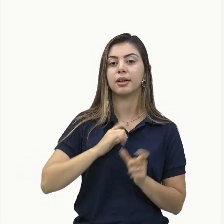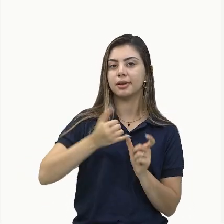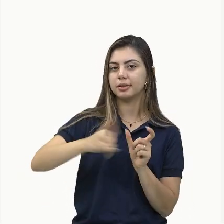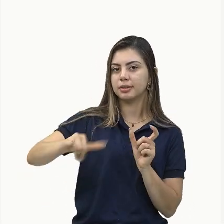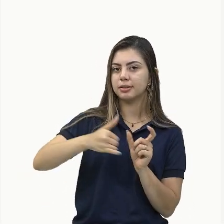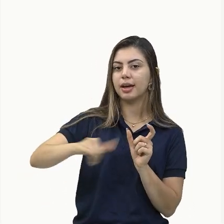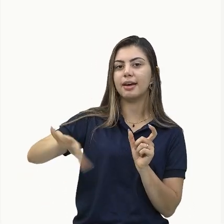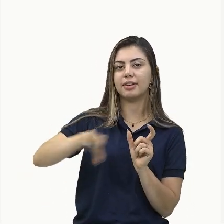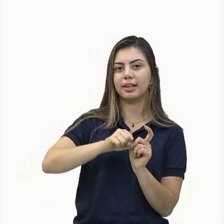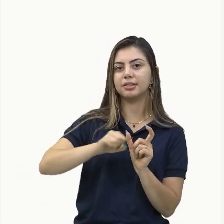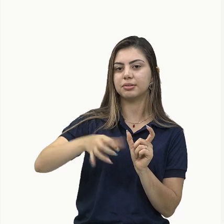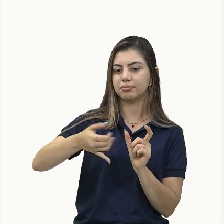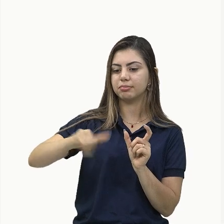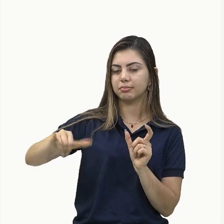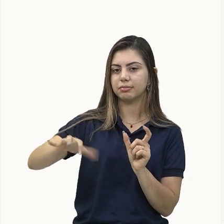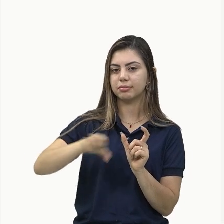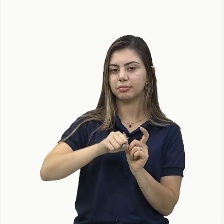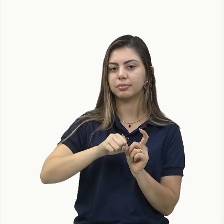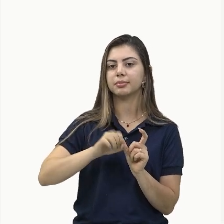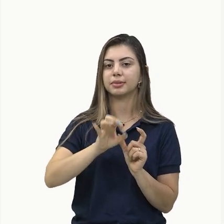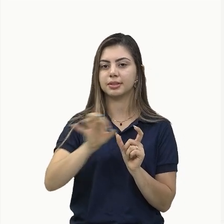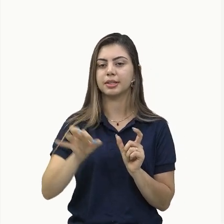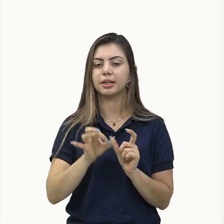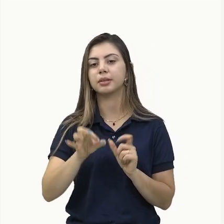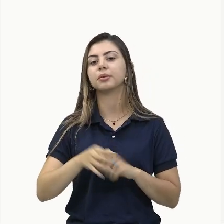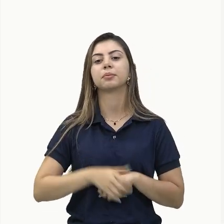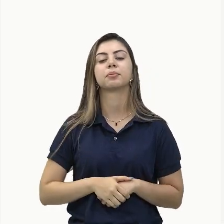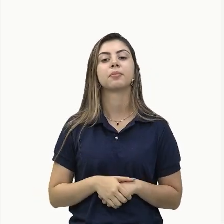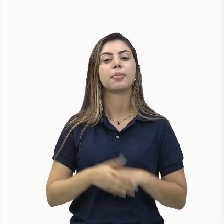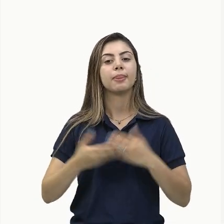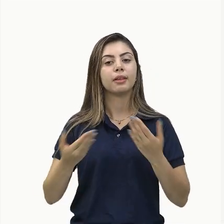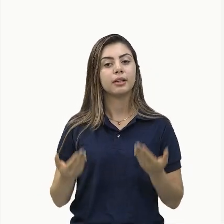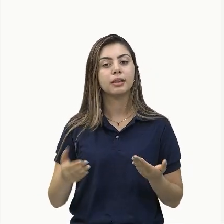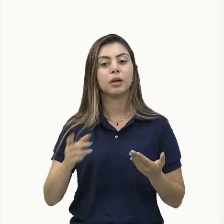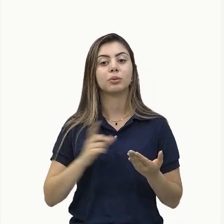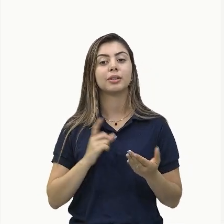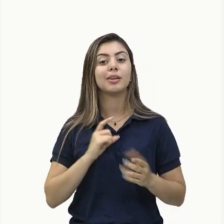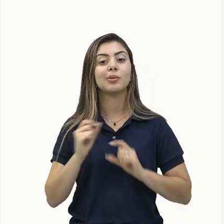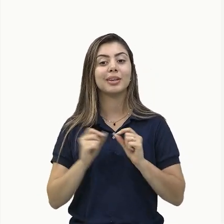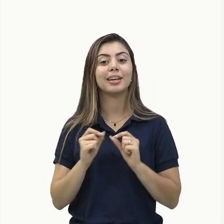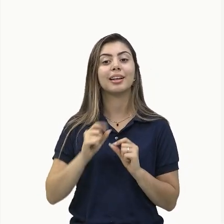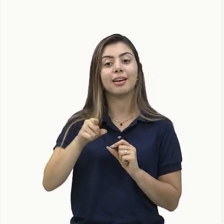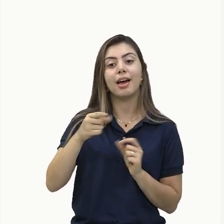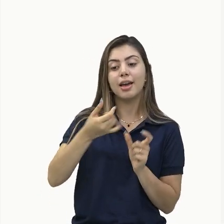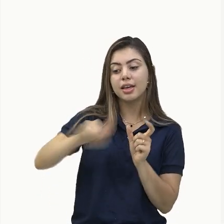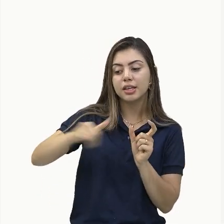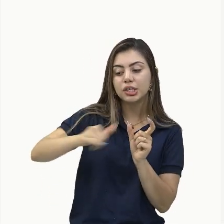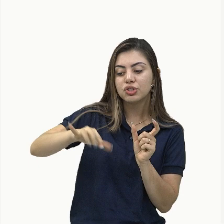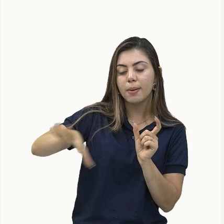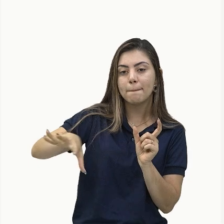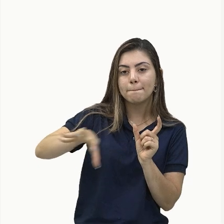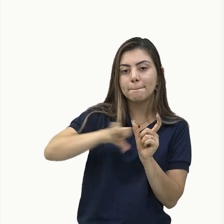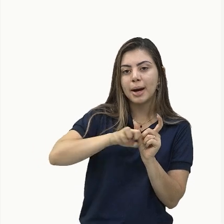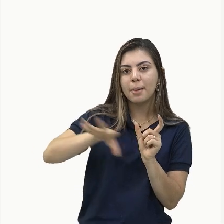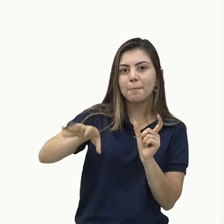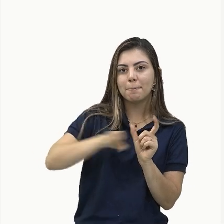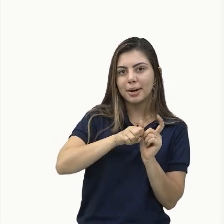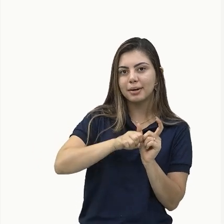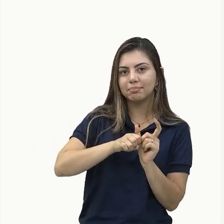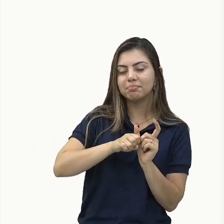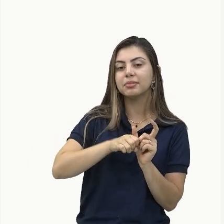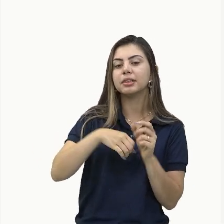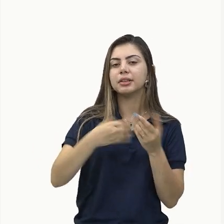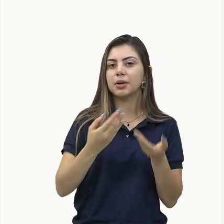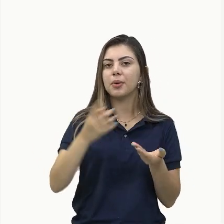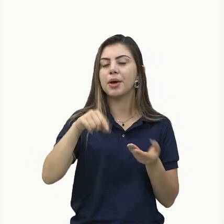energia do circuito elétrico. Em outras palavras, eu tenho que os receptores são aqueles